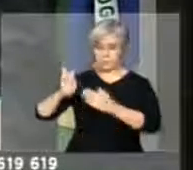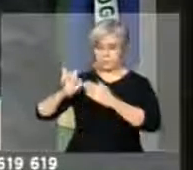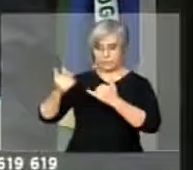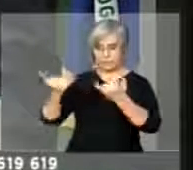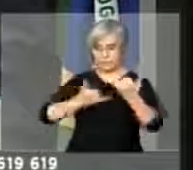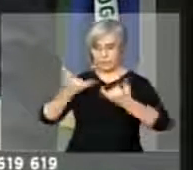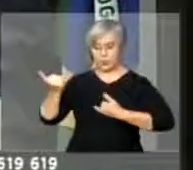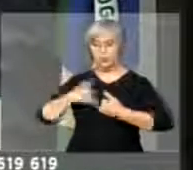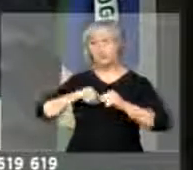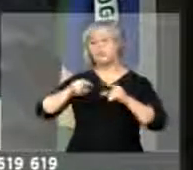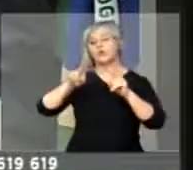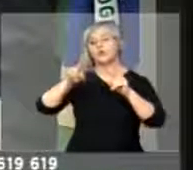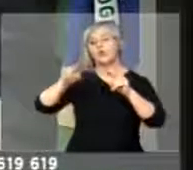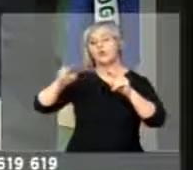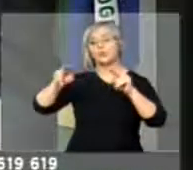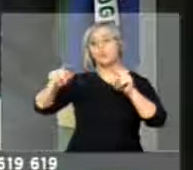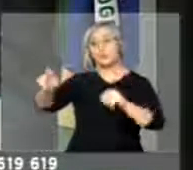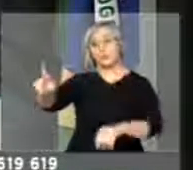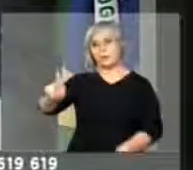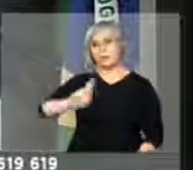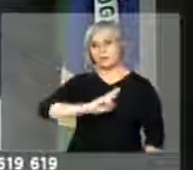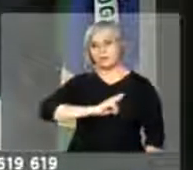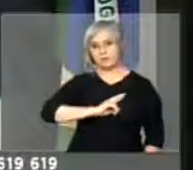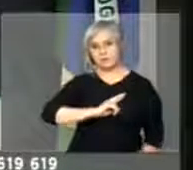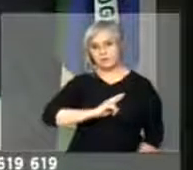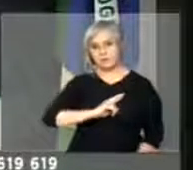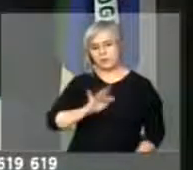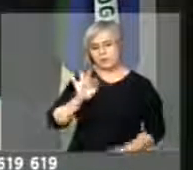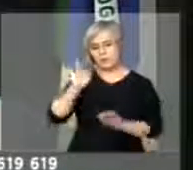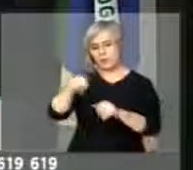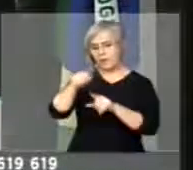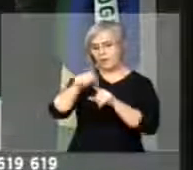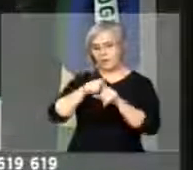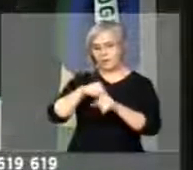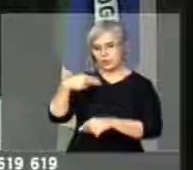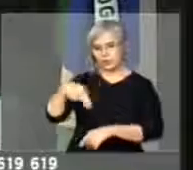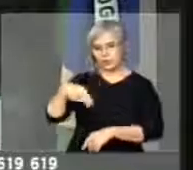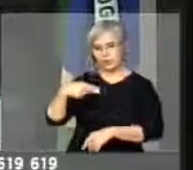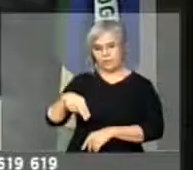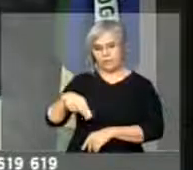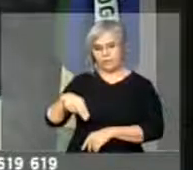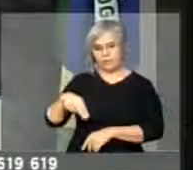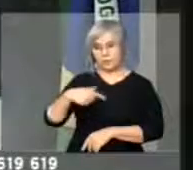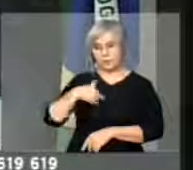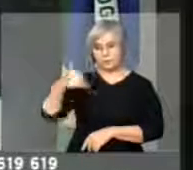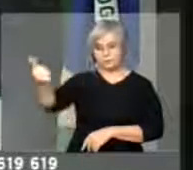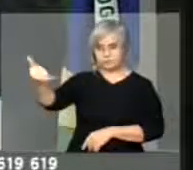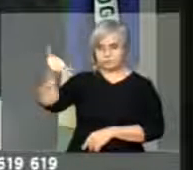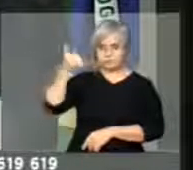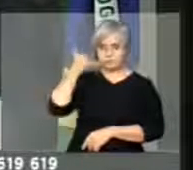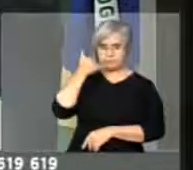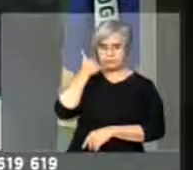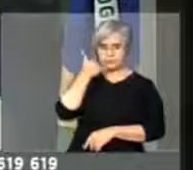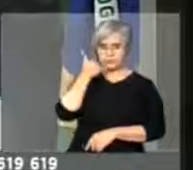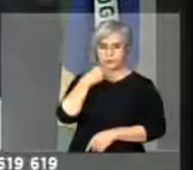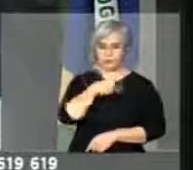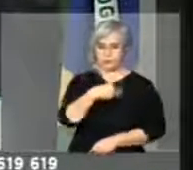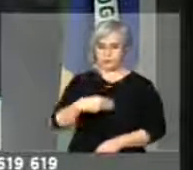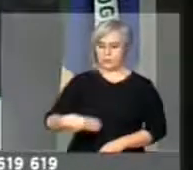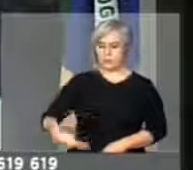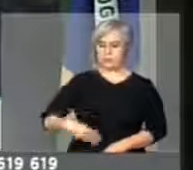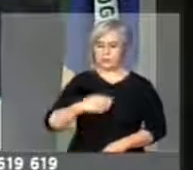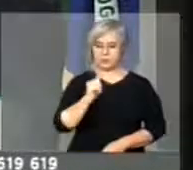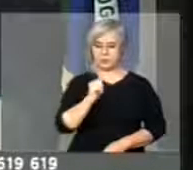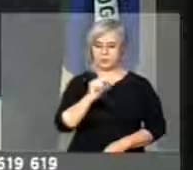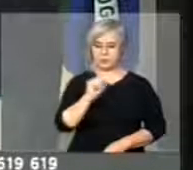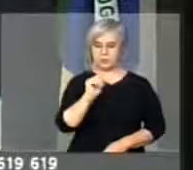nunca me retornou. No final de novembro, recebi um telefonema da então ministra da Casa Civil,